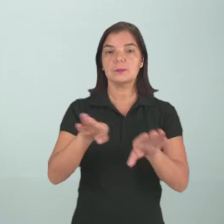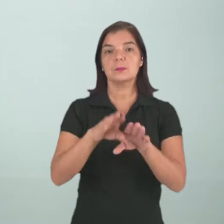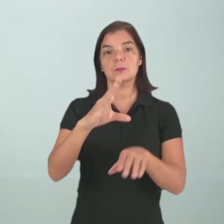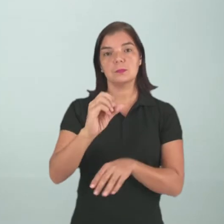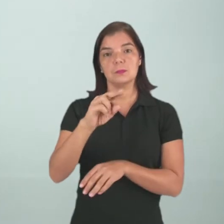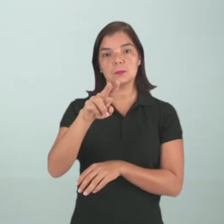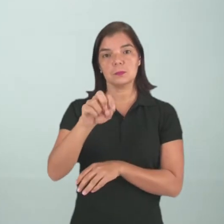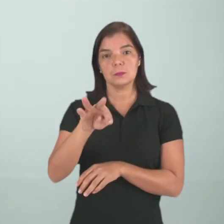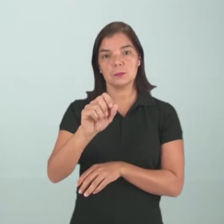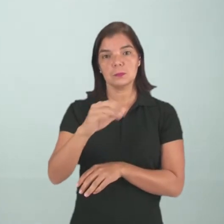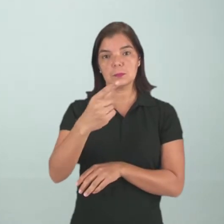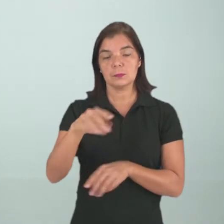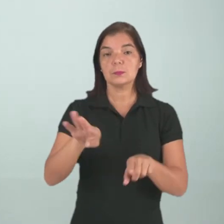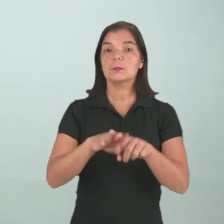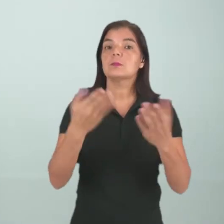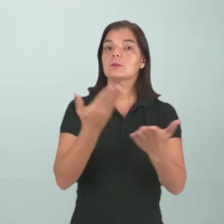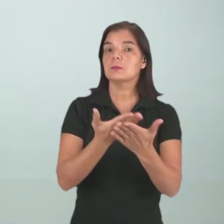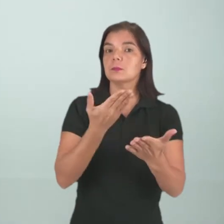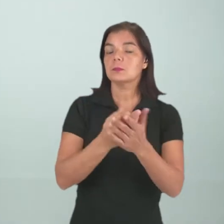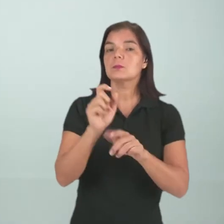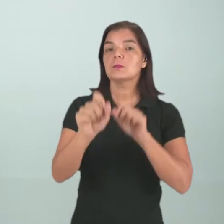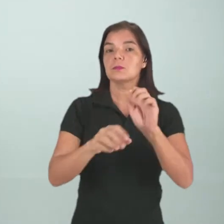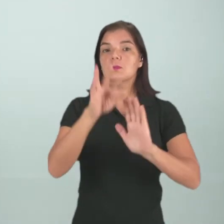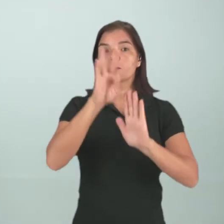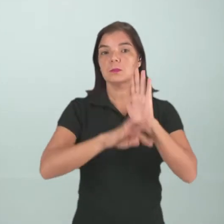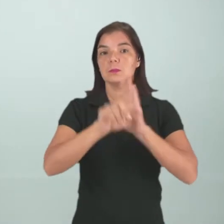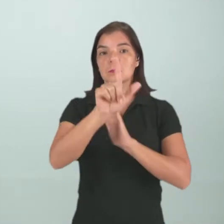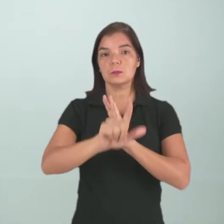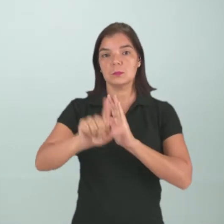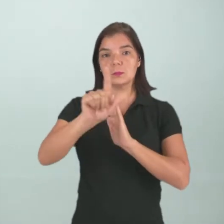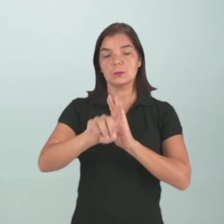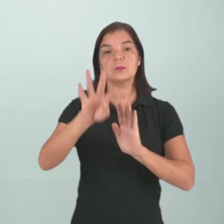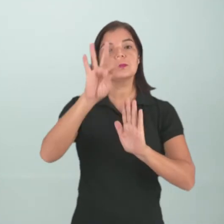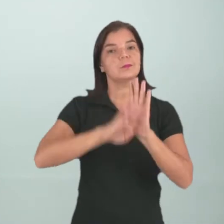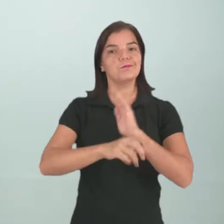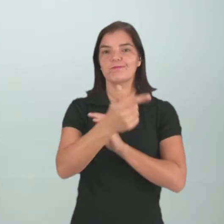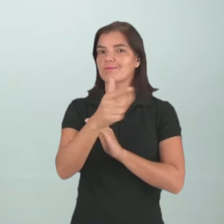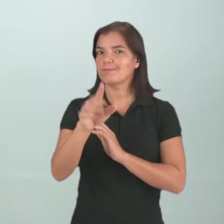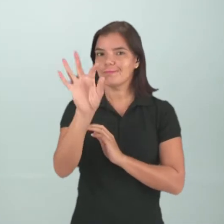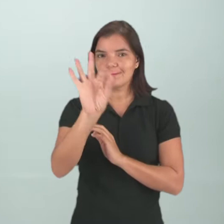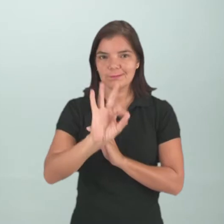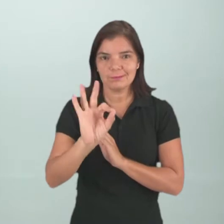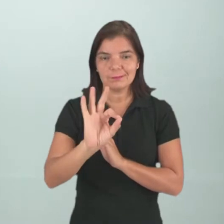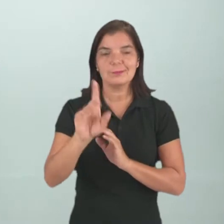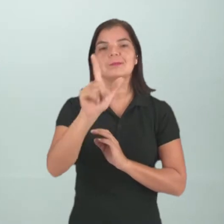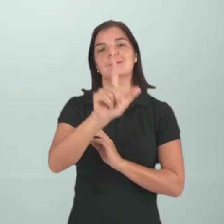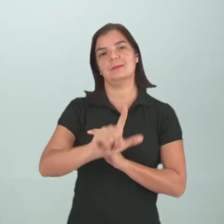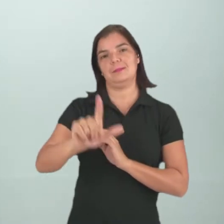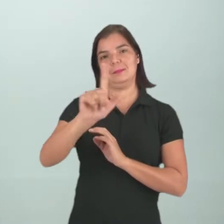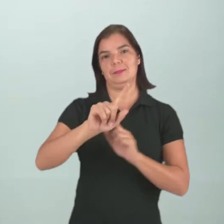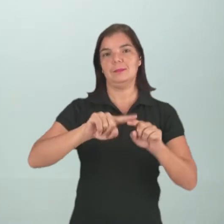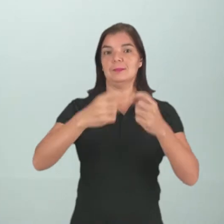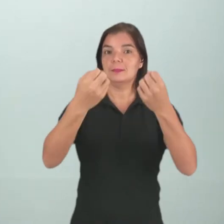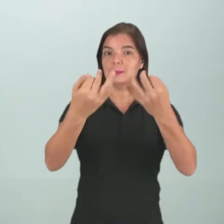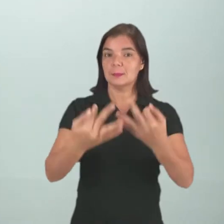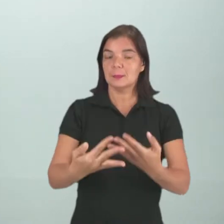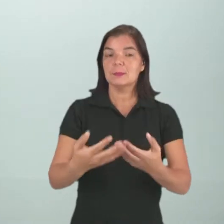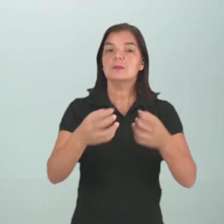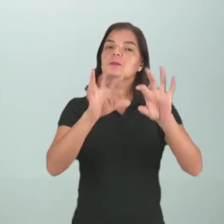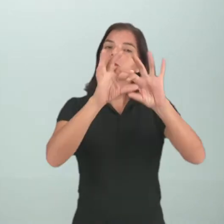conotação, e na aula de hoje nós vamos ver o que é texto literário e não literário. Mas antes de falar um pouquinho sobre